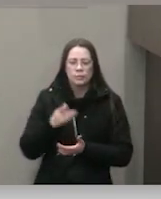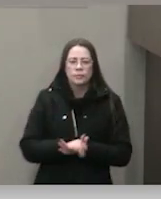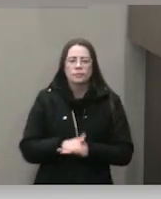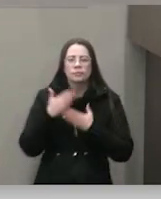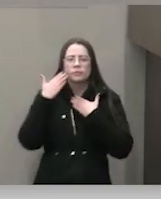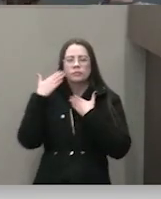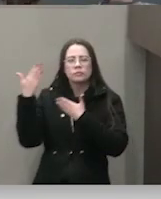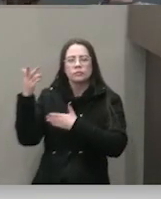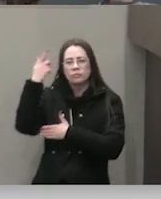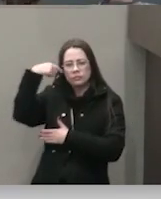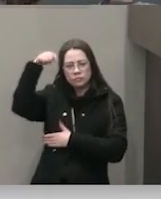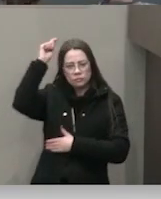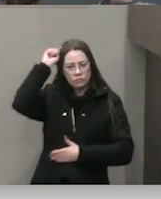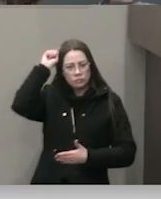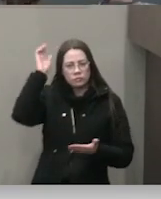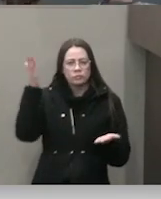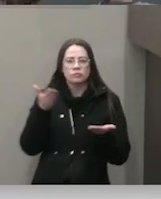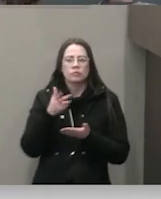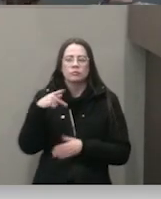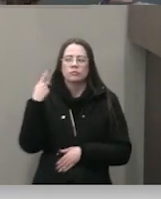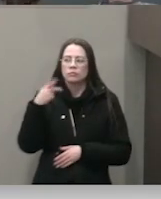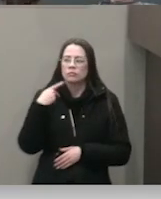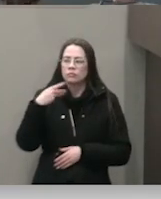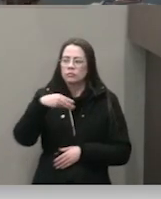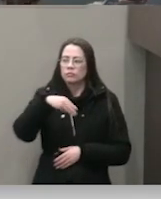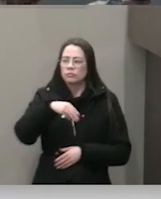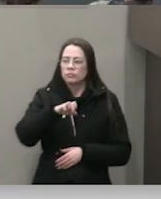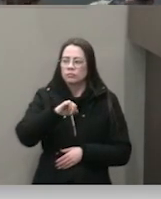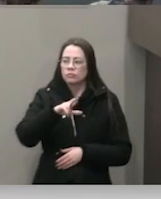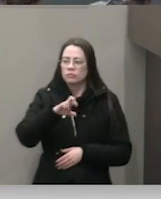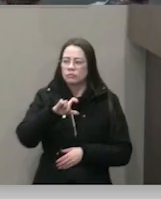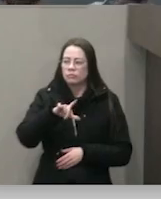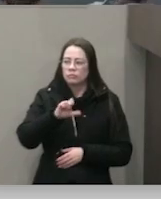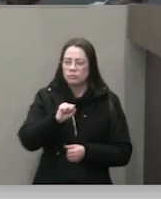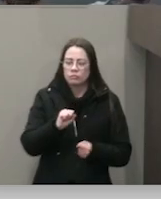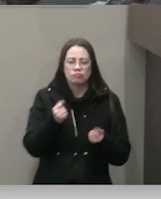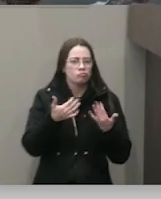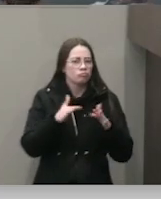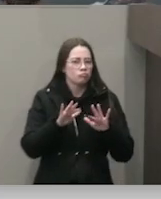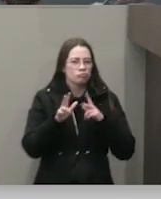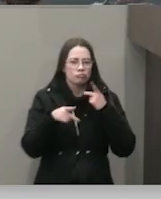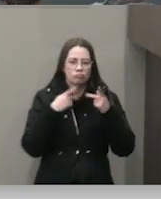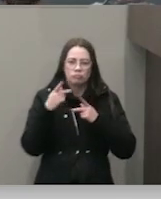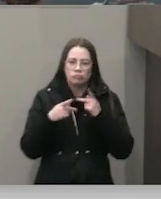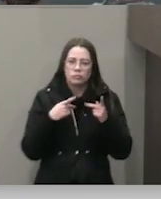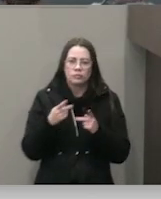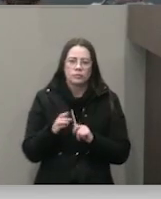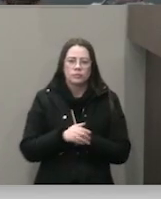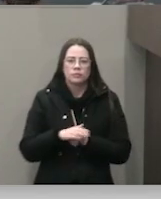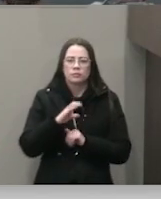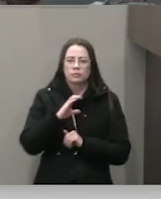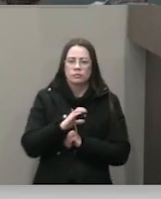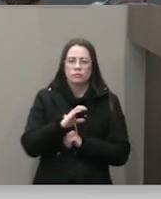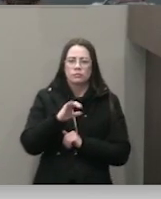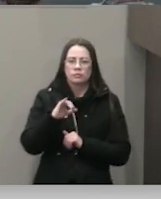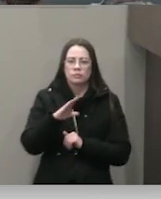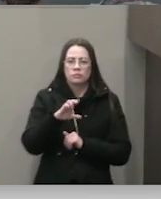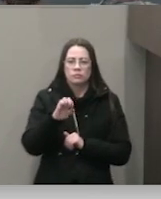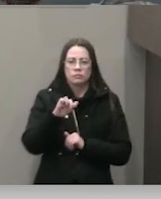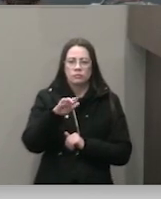Obrigado, vereador João Pedro Nunes. O próximo vereador Evandro Santos Meirelles. Contemplado com as palavras do vereador João Pedro Cícero Ramon Martins.